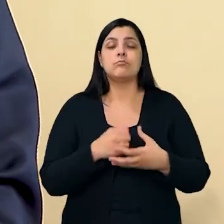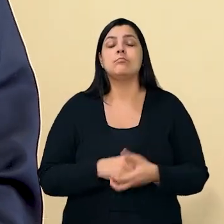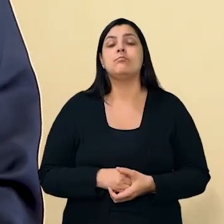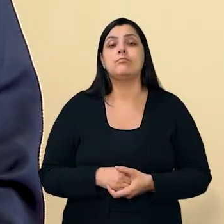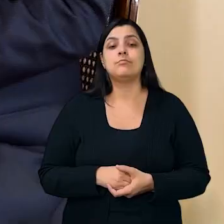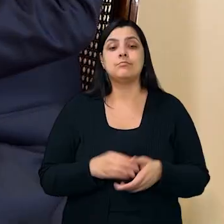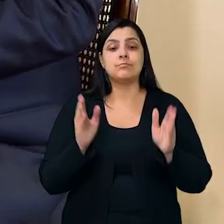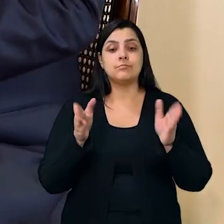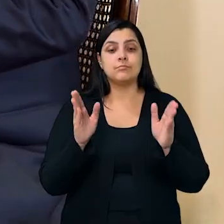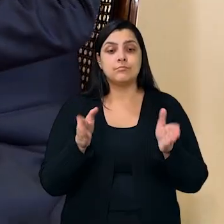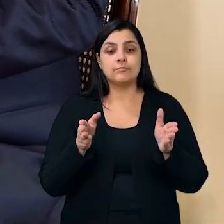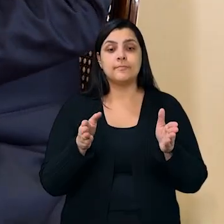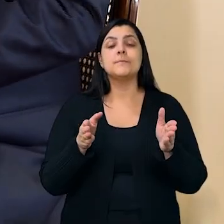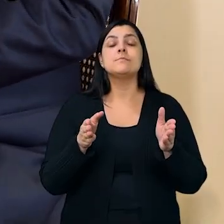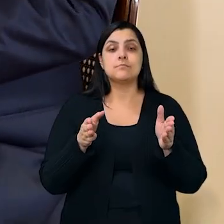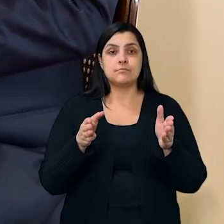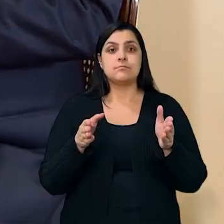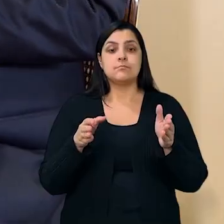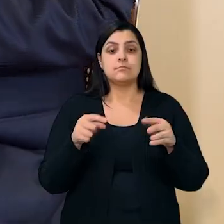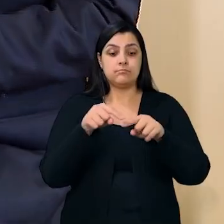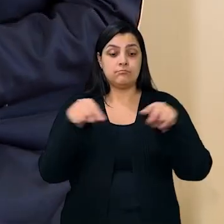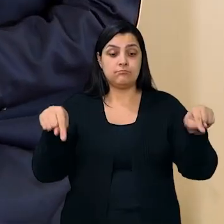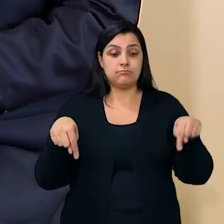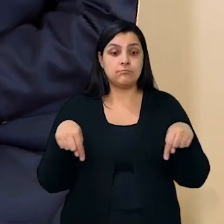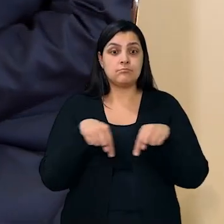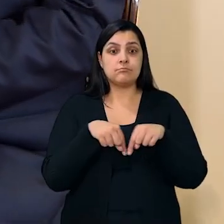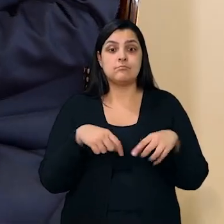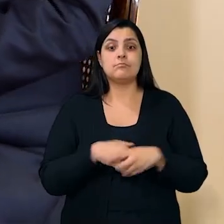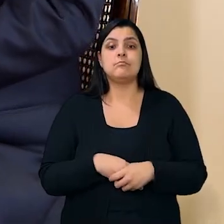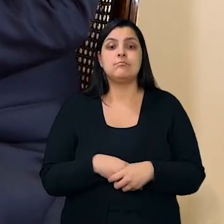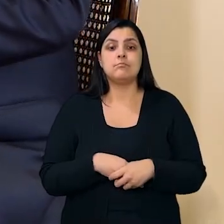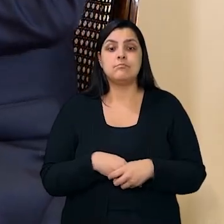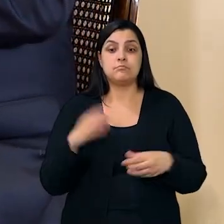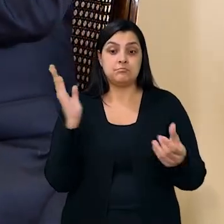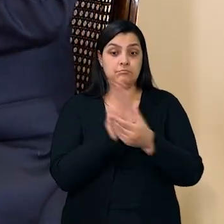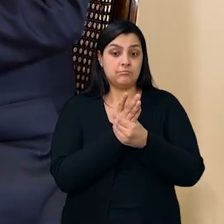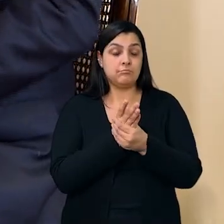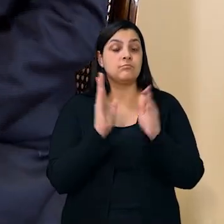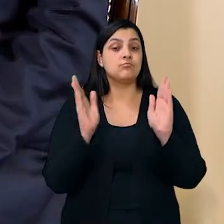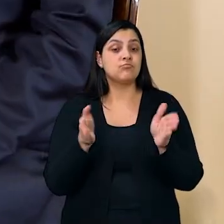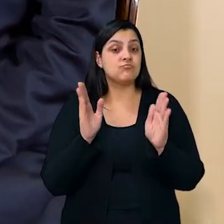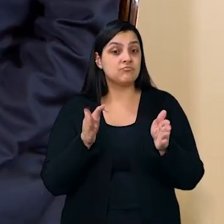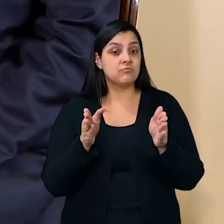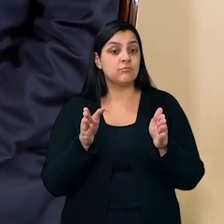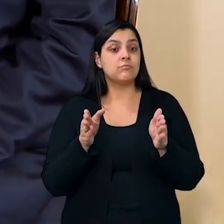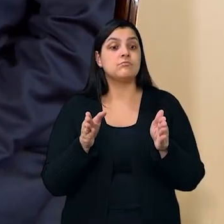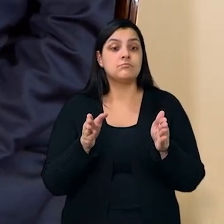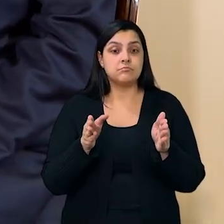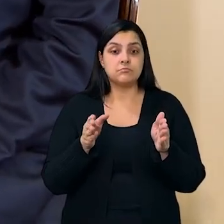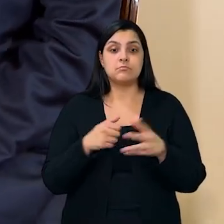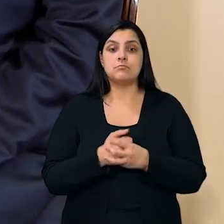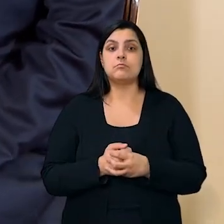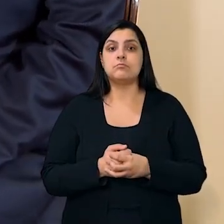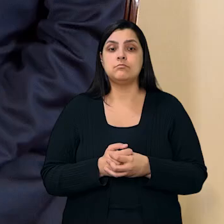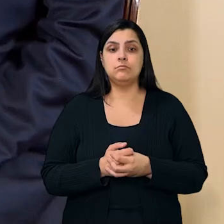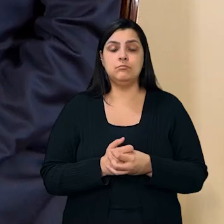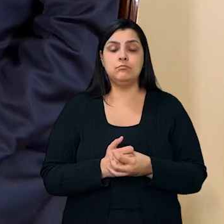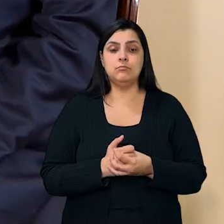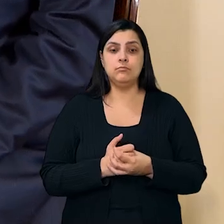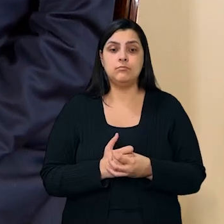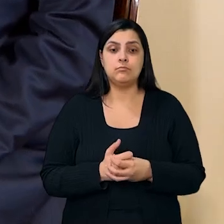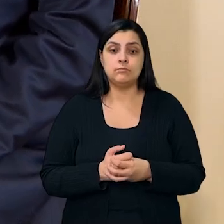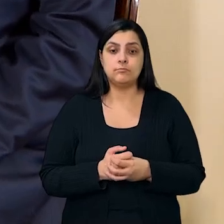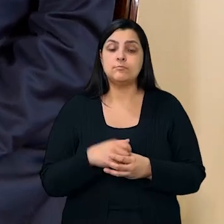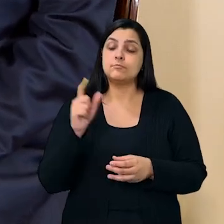que foram para os servidores dos gabinetes, os processos que foram afetados para o incidente